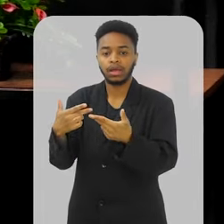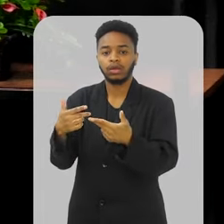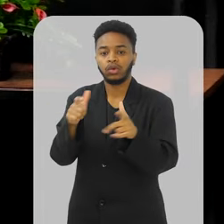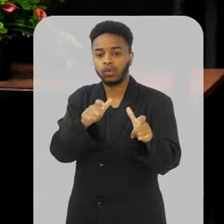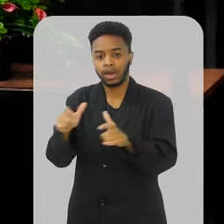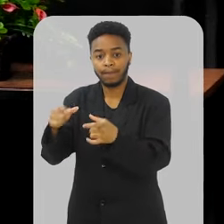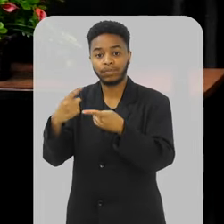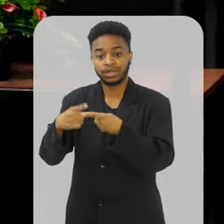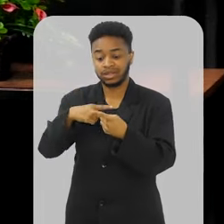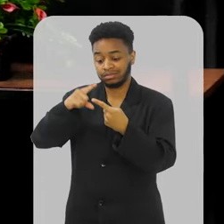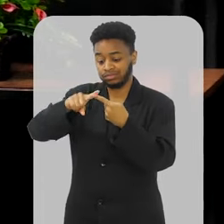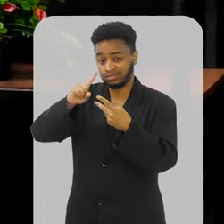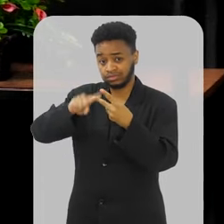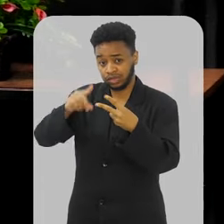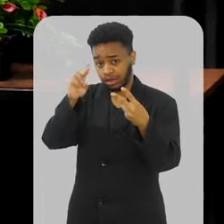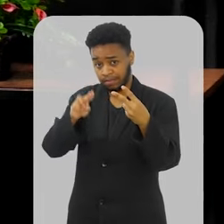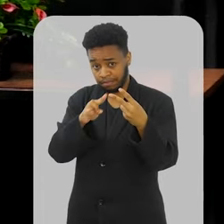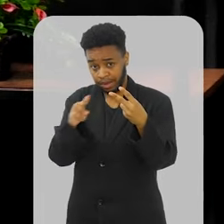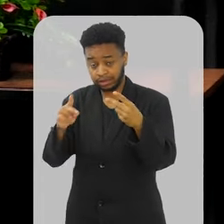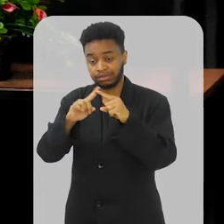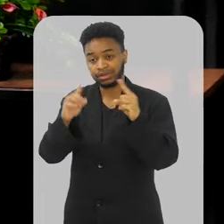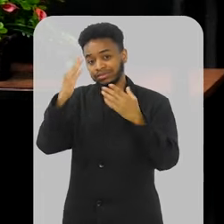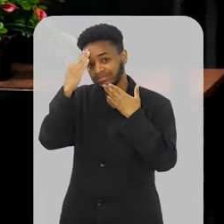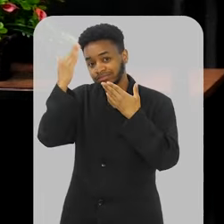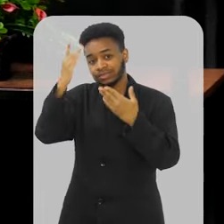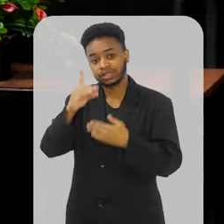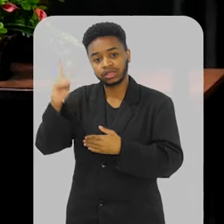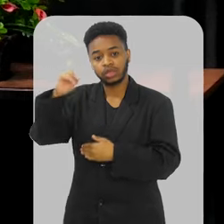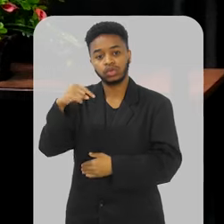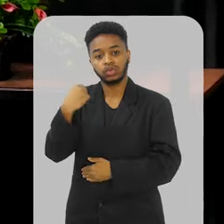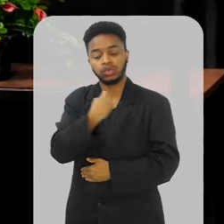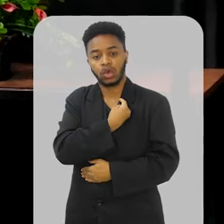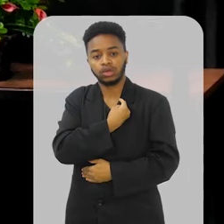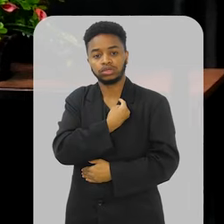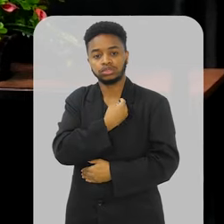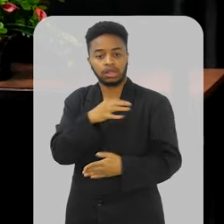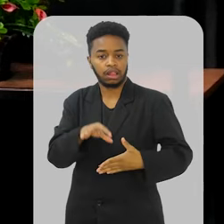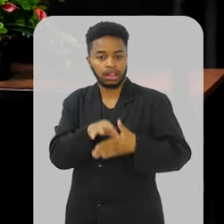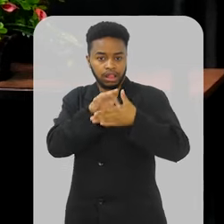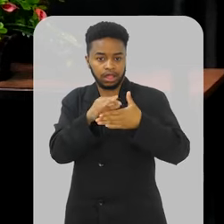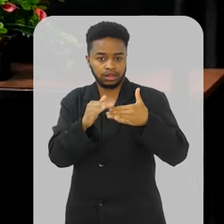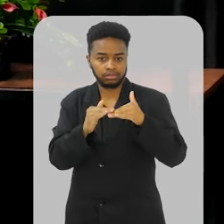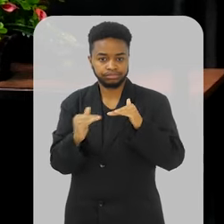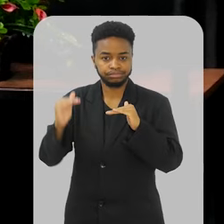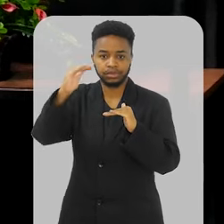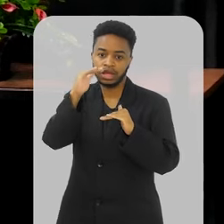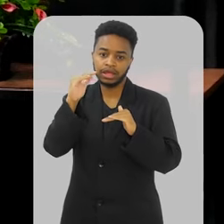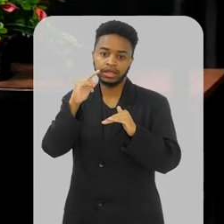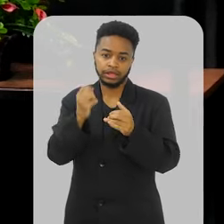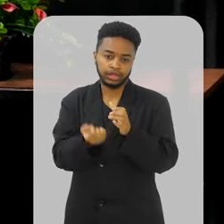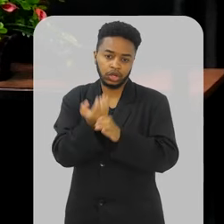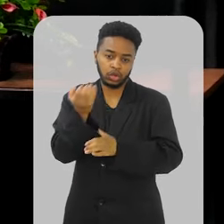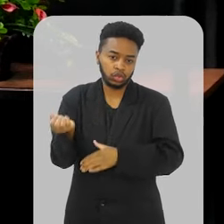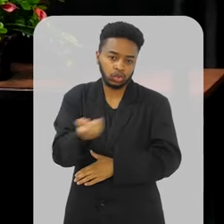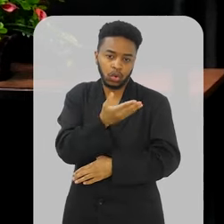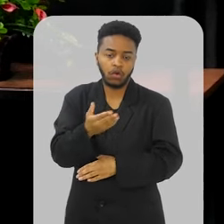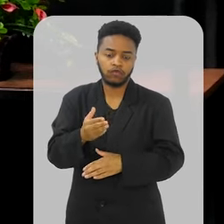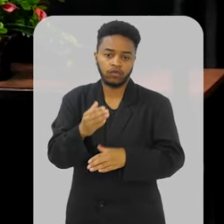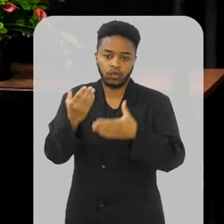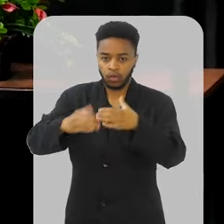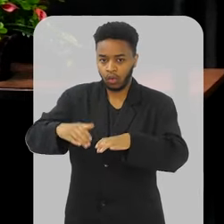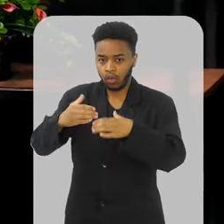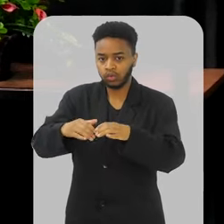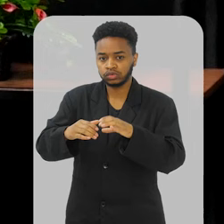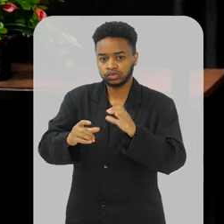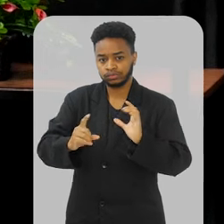padres e graças ao bom Deus nosso Comandante geral Coronel Leandro Monteiro está eh vai convocar um concurso para para novos capelães para